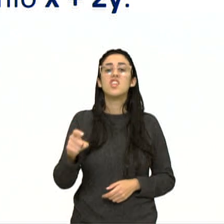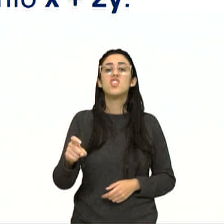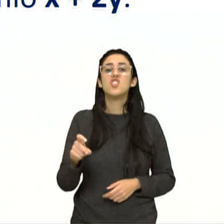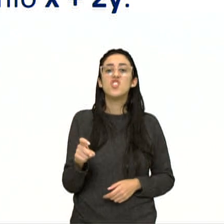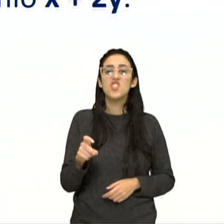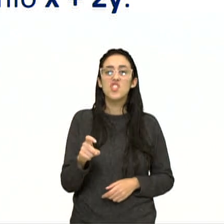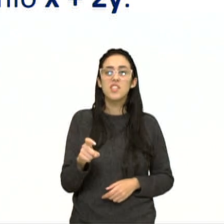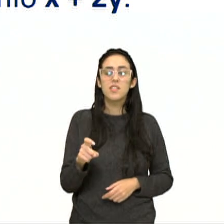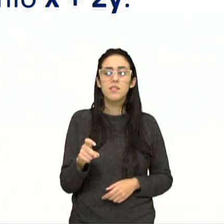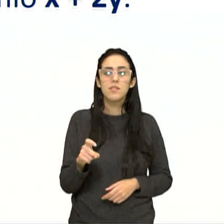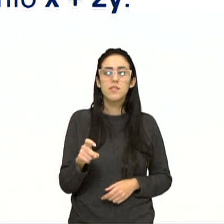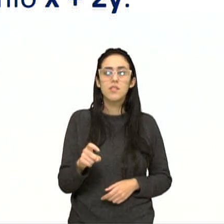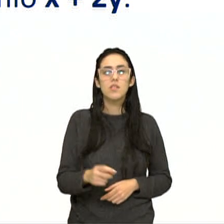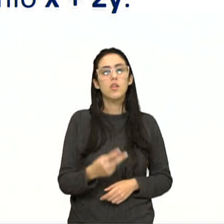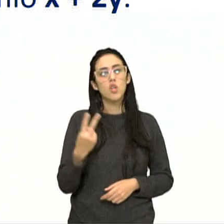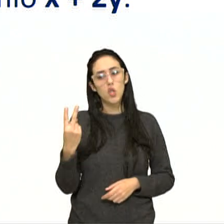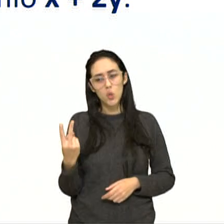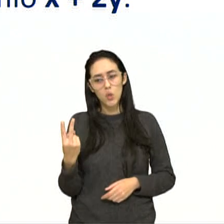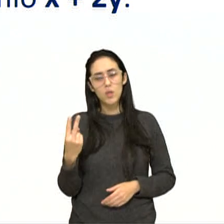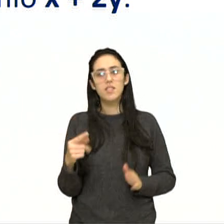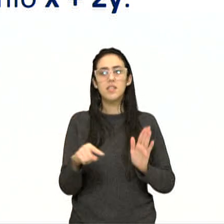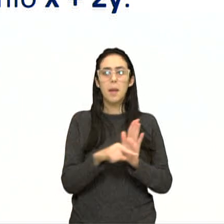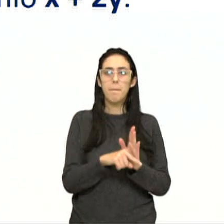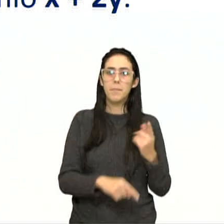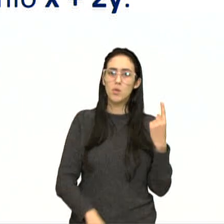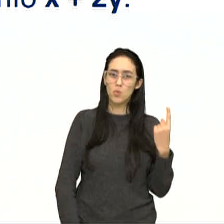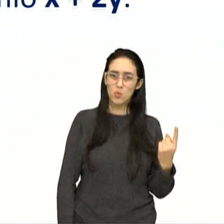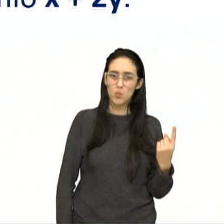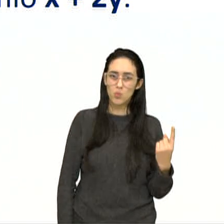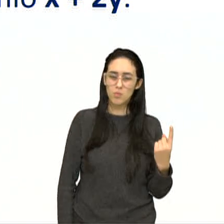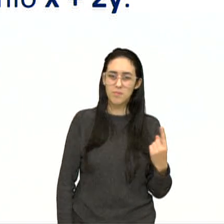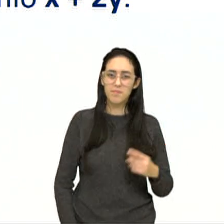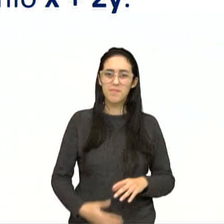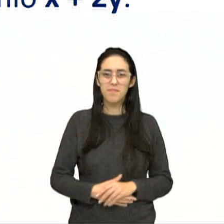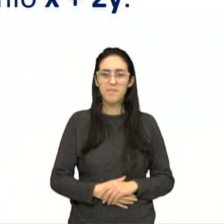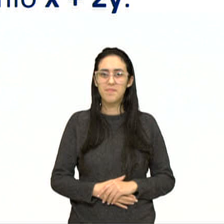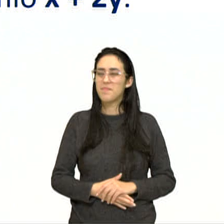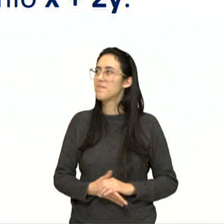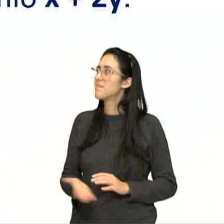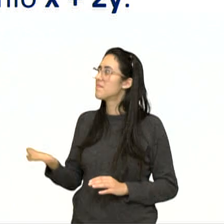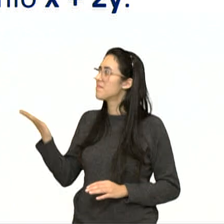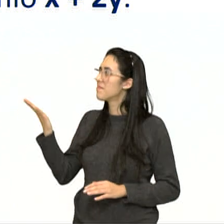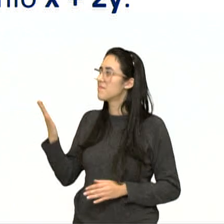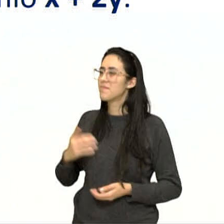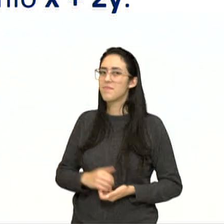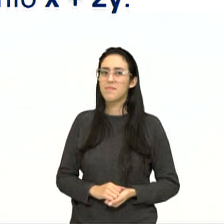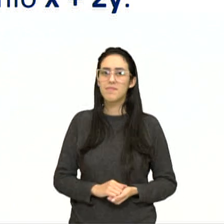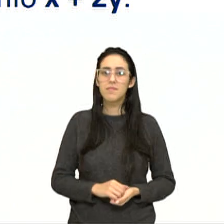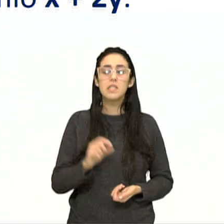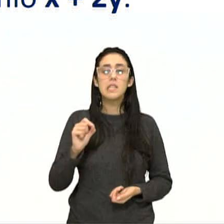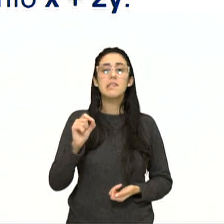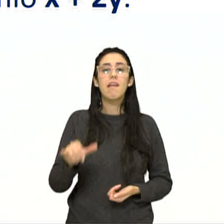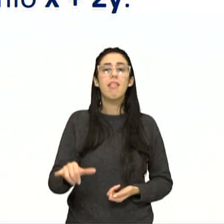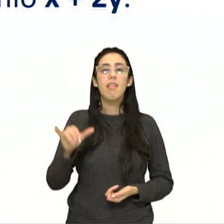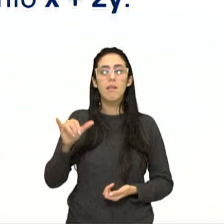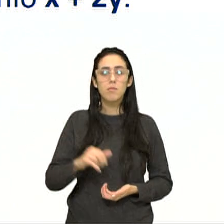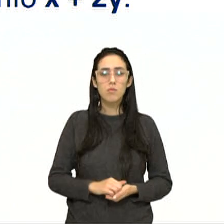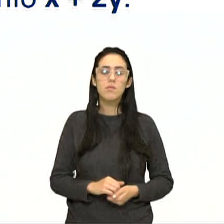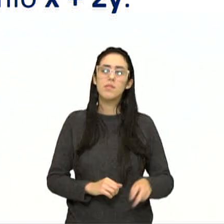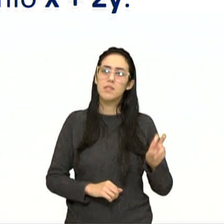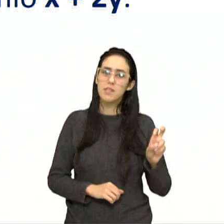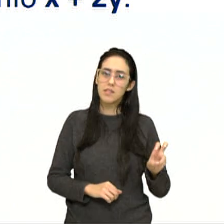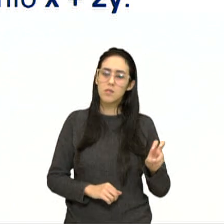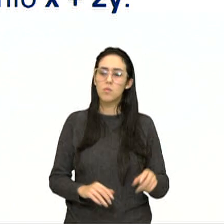x? O 2 e o menos 1. 2 menos 1, 1. Quem tem y? O 5 e o